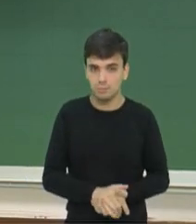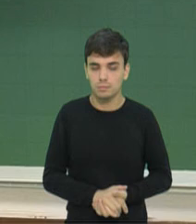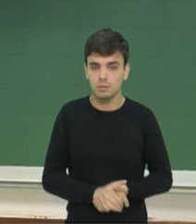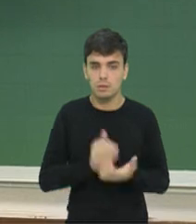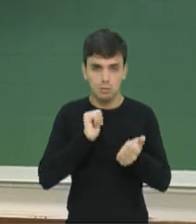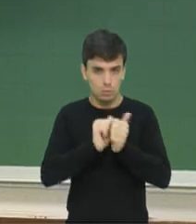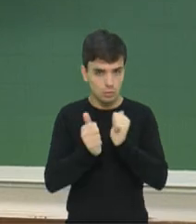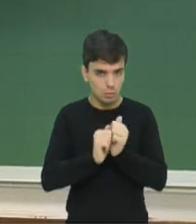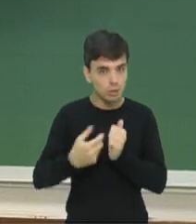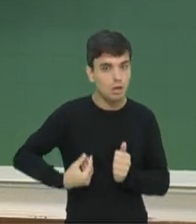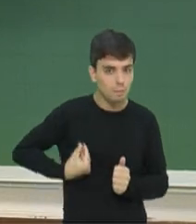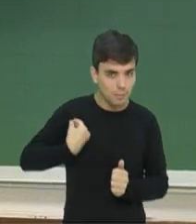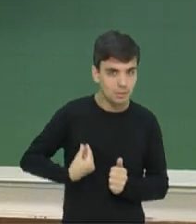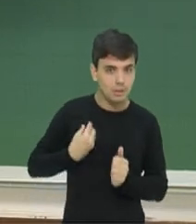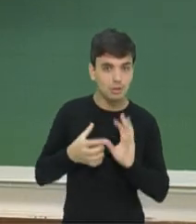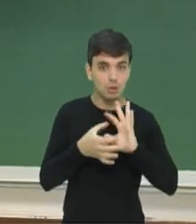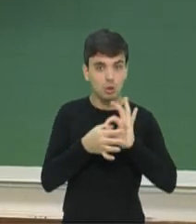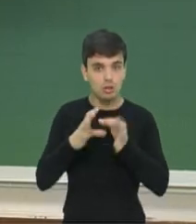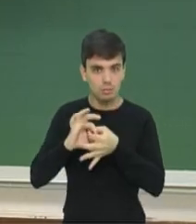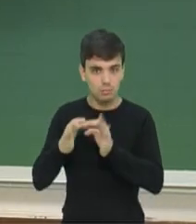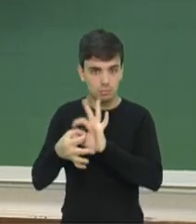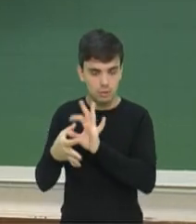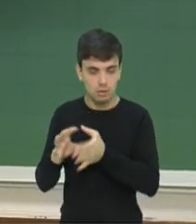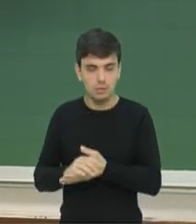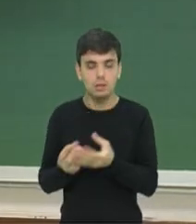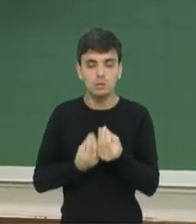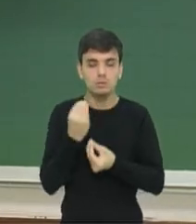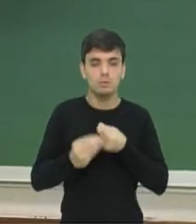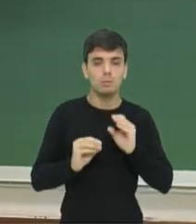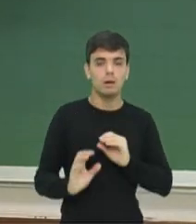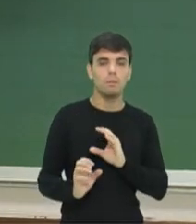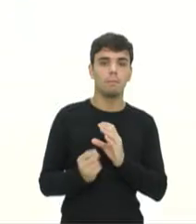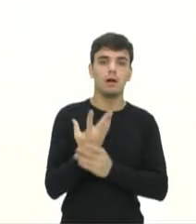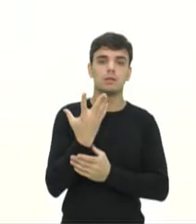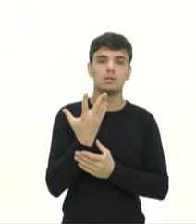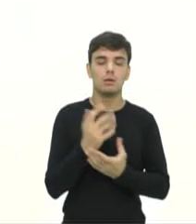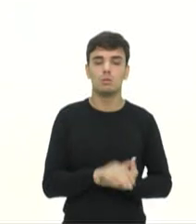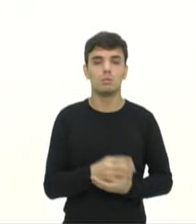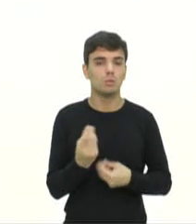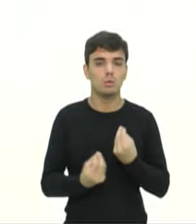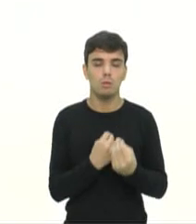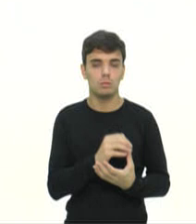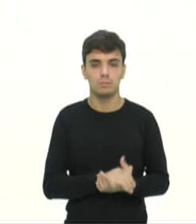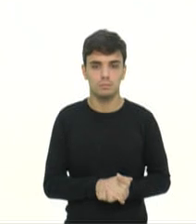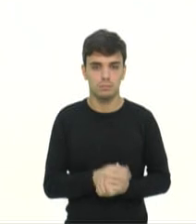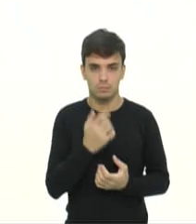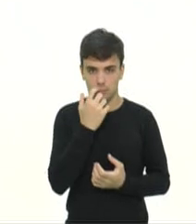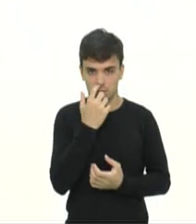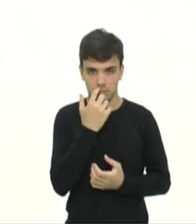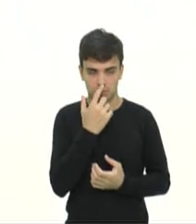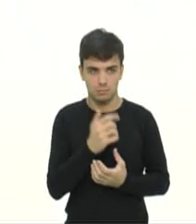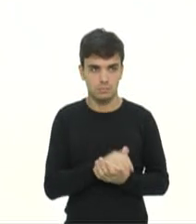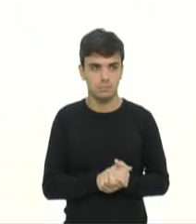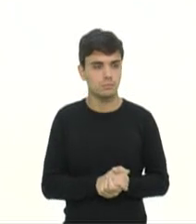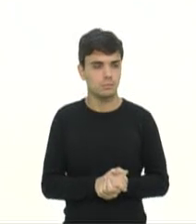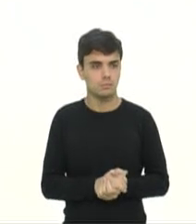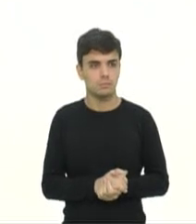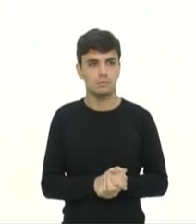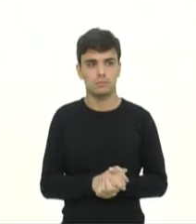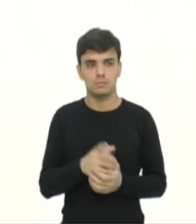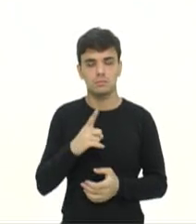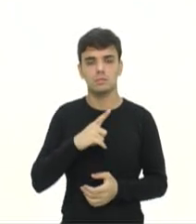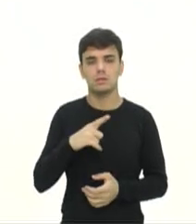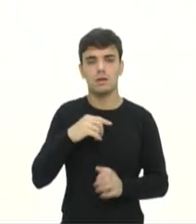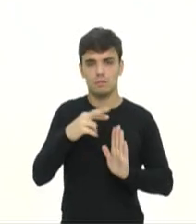está presente nas Olimpíadas. Como que surgiu o Karatê esportivo, né? Então, nos últimos anos, foram formuladas regras